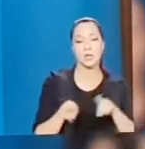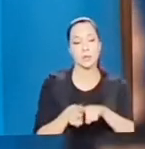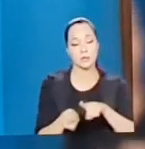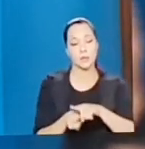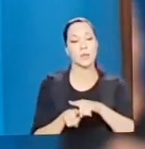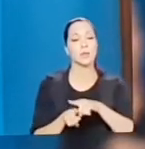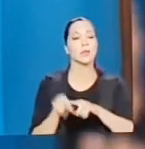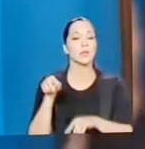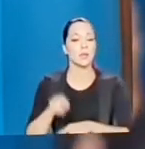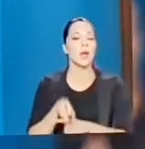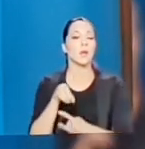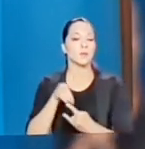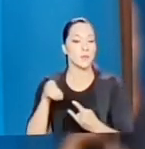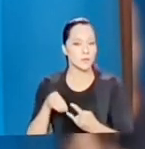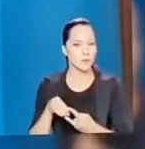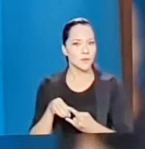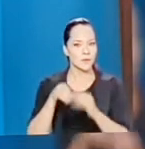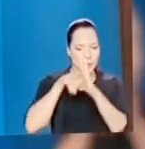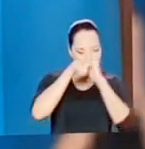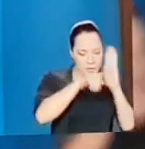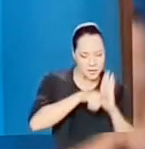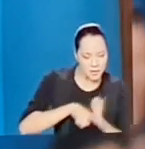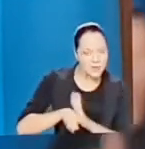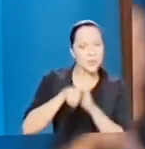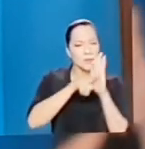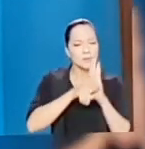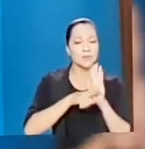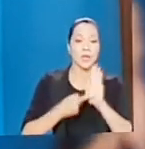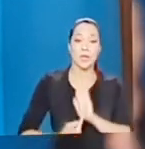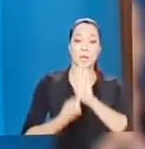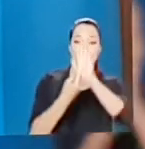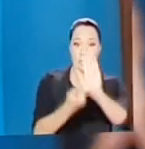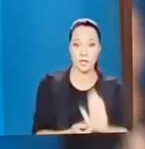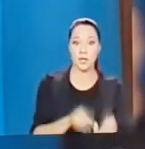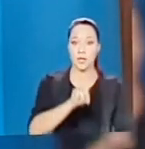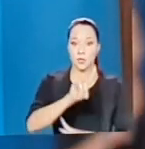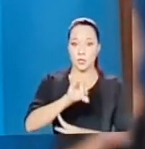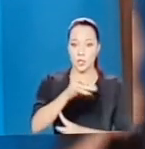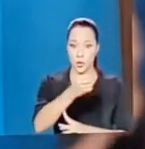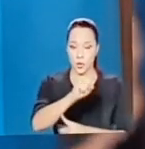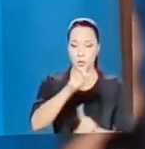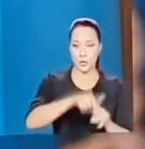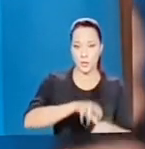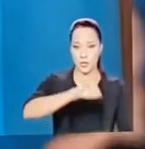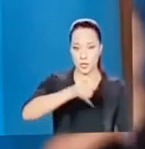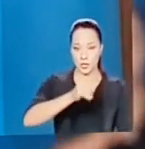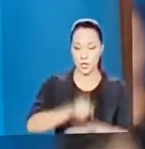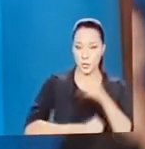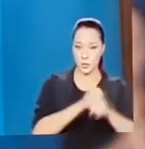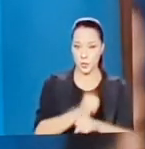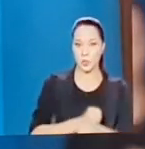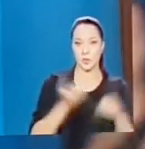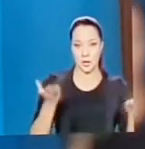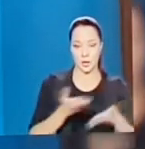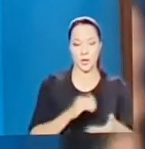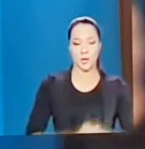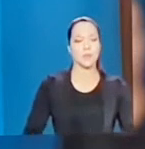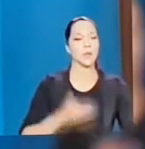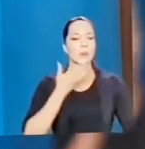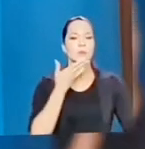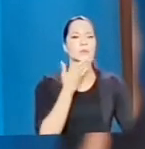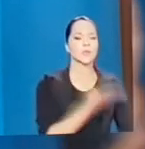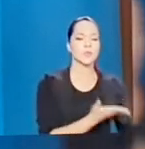Cruz, apurou-se em apresentar, no dia 8 de janeiro do corrente ano, seus pedidos